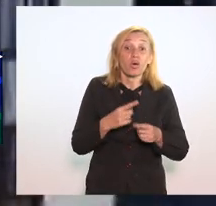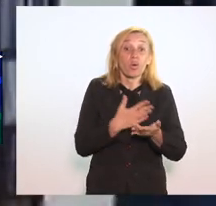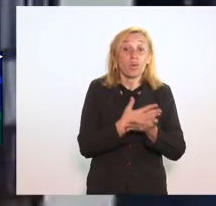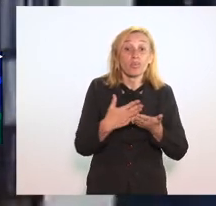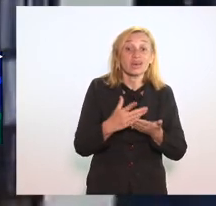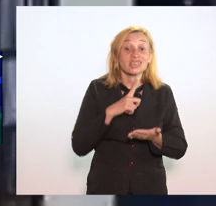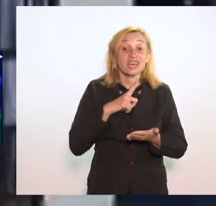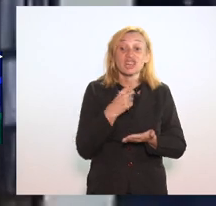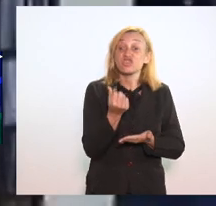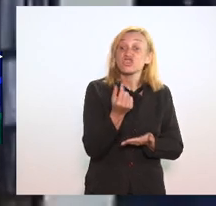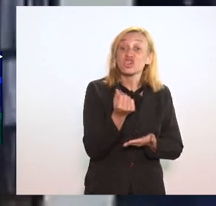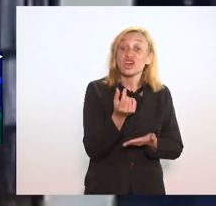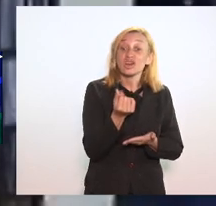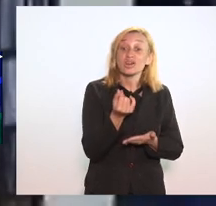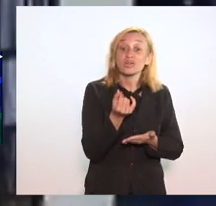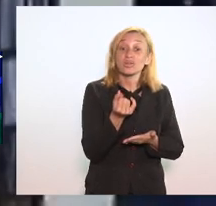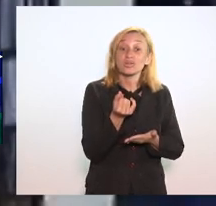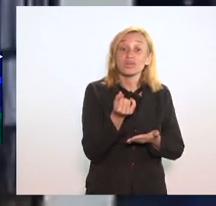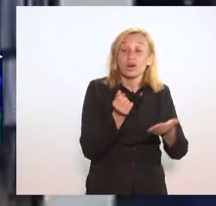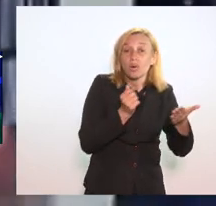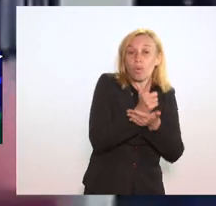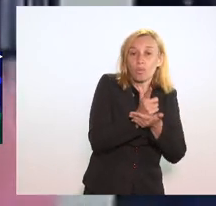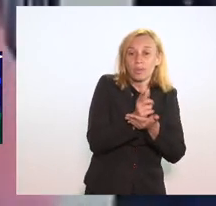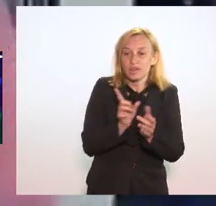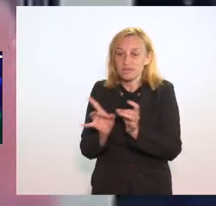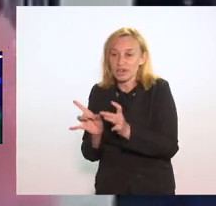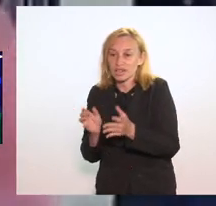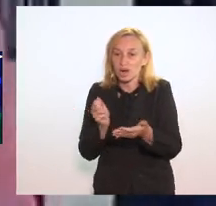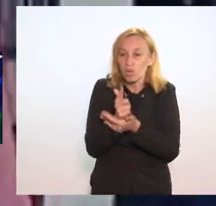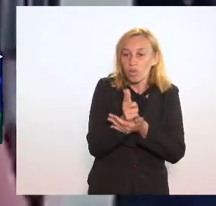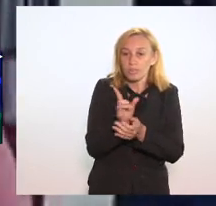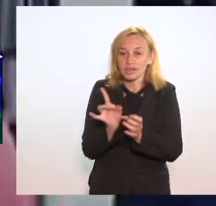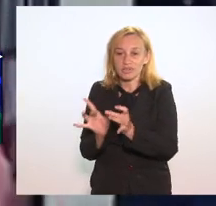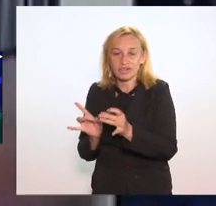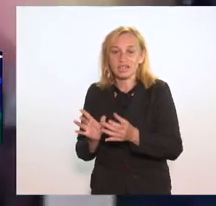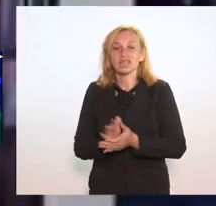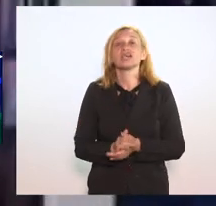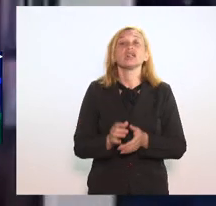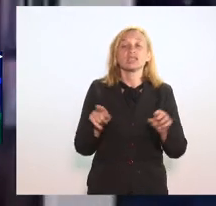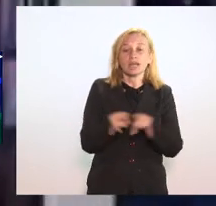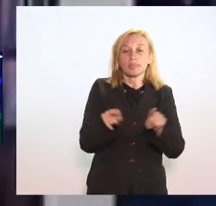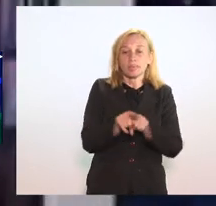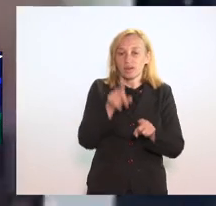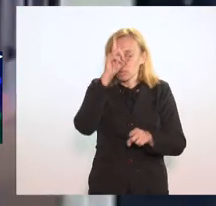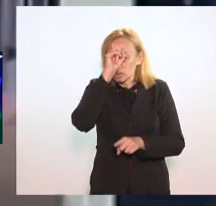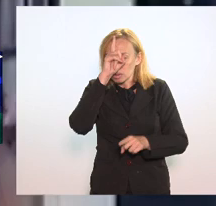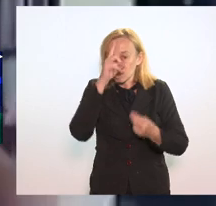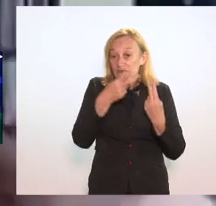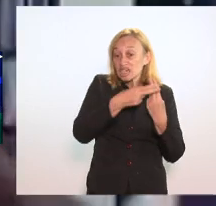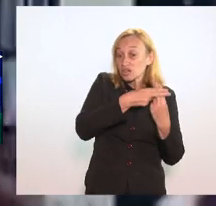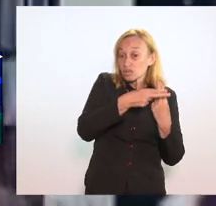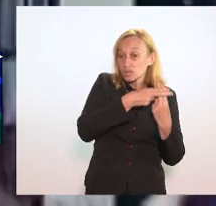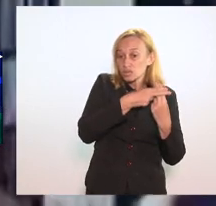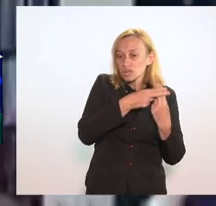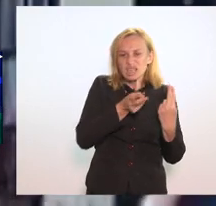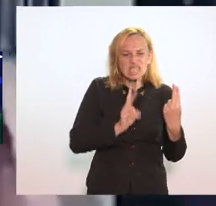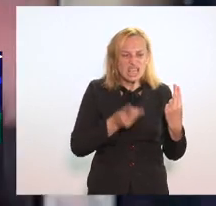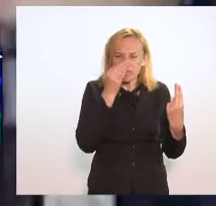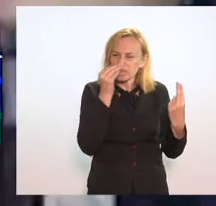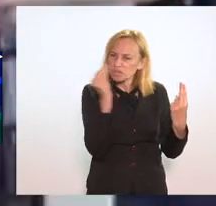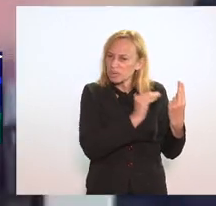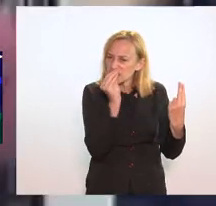dinheiro em circulação a questão dos hospitais funções Qual é o tempo todo sucateado